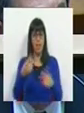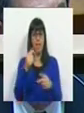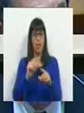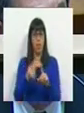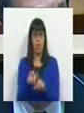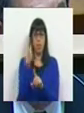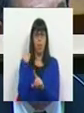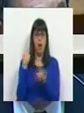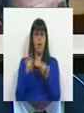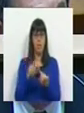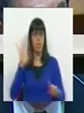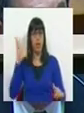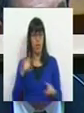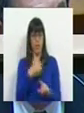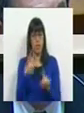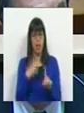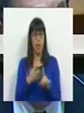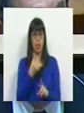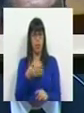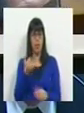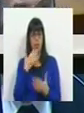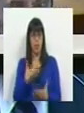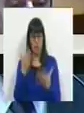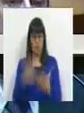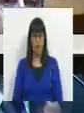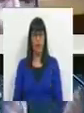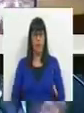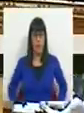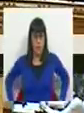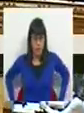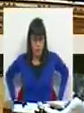financeiras do ano anterior. Foi isso que aconteceu em 2015. Muito obrigada. Muito bem, exatamente.